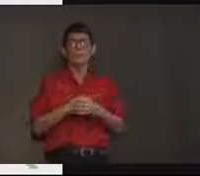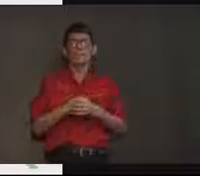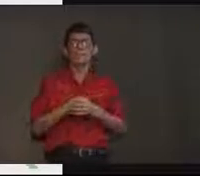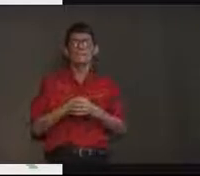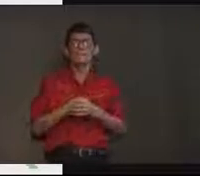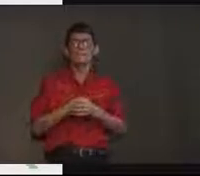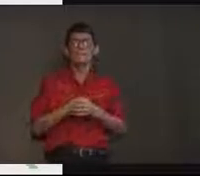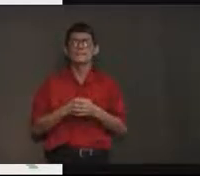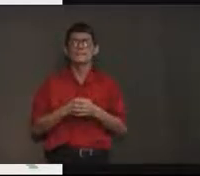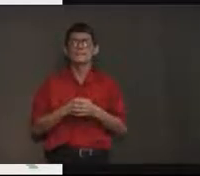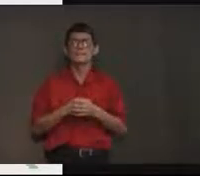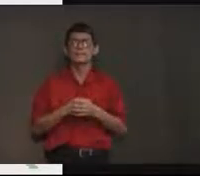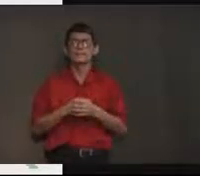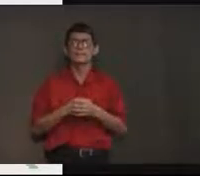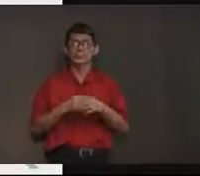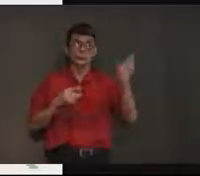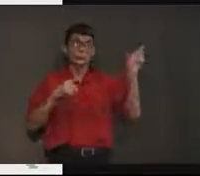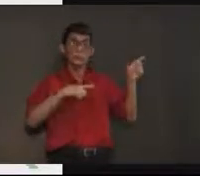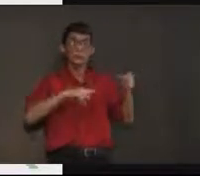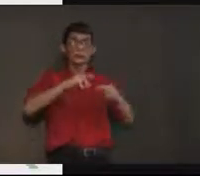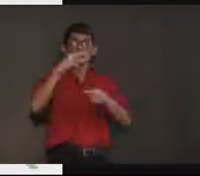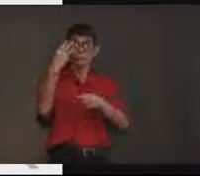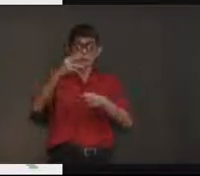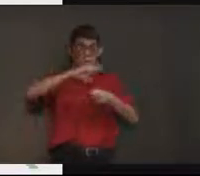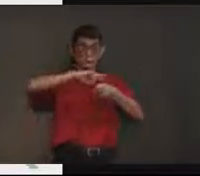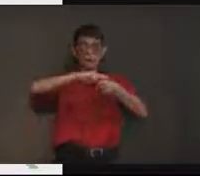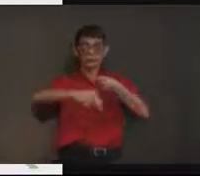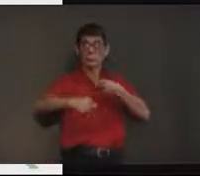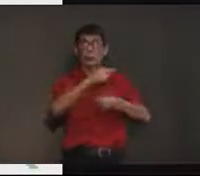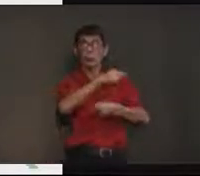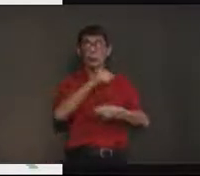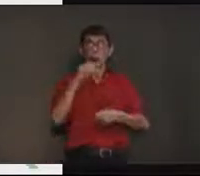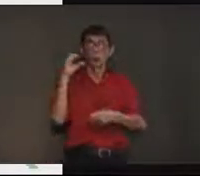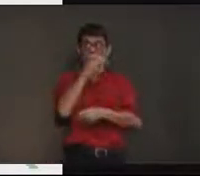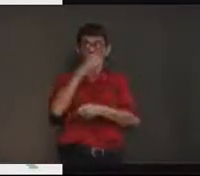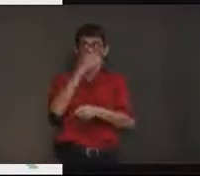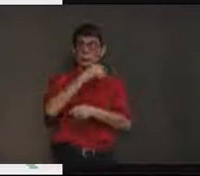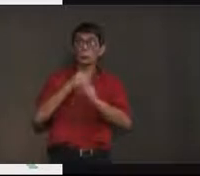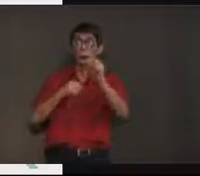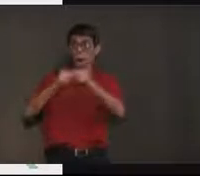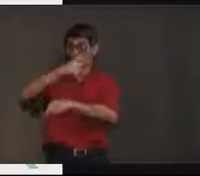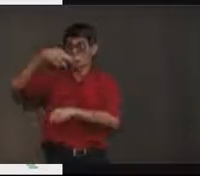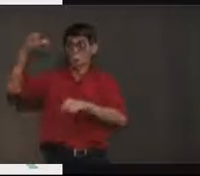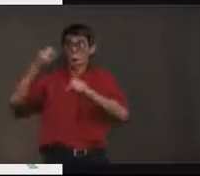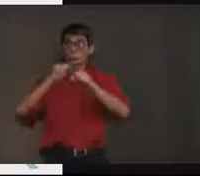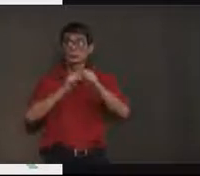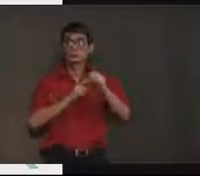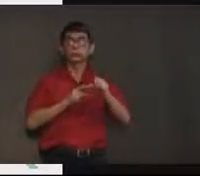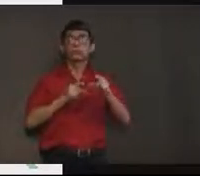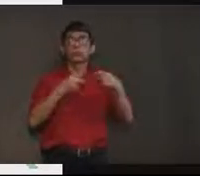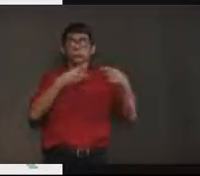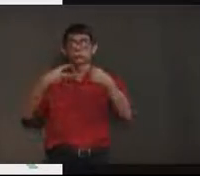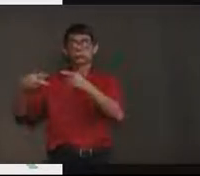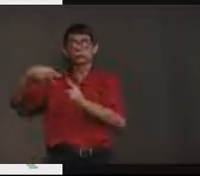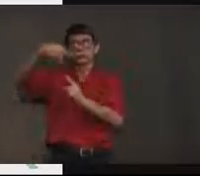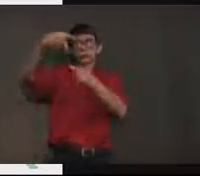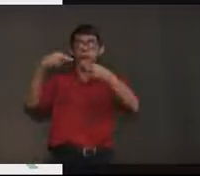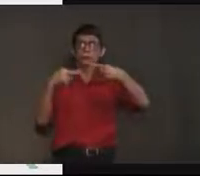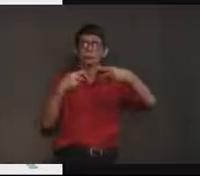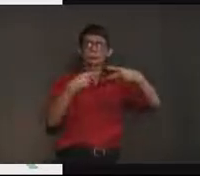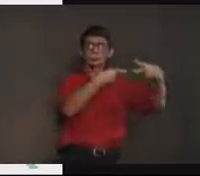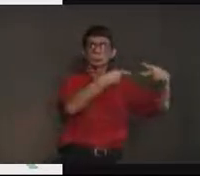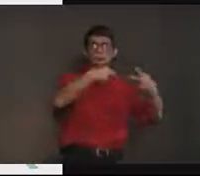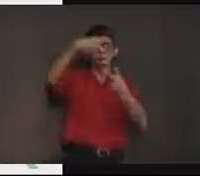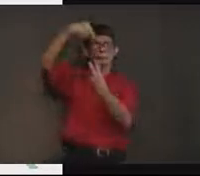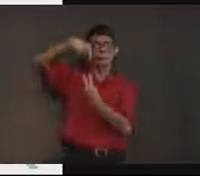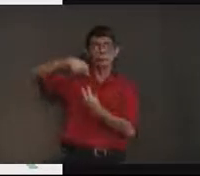em três variáveis Ou seja é aceleração de difusão em todas as direções é esse o termo né